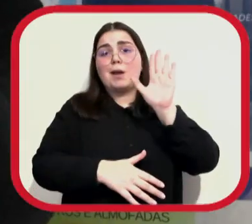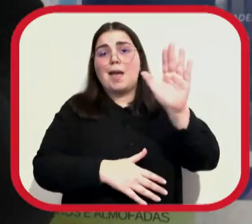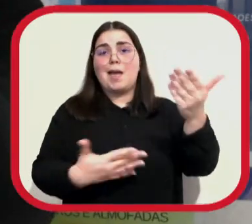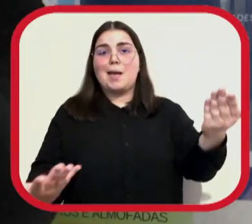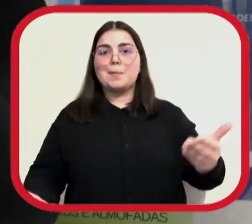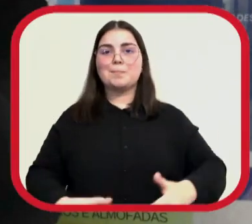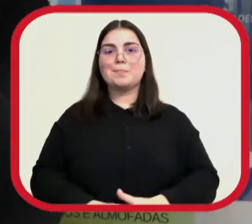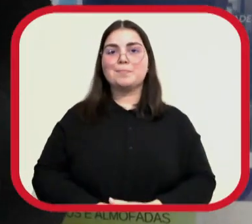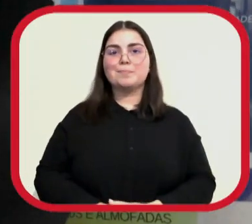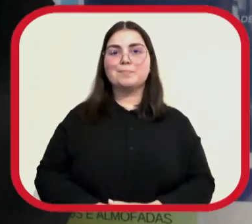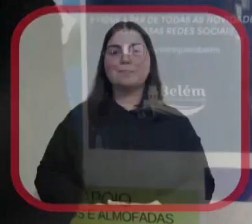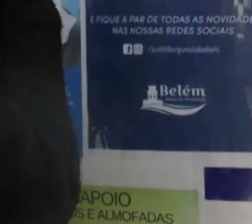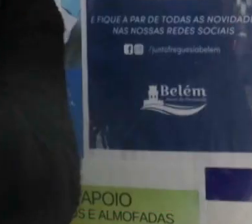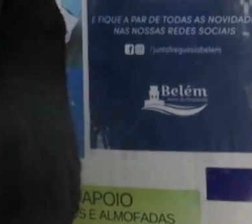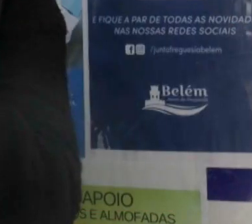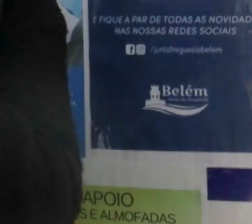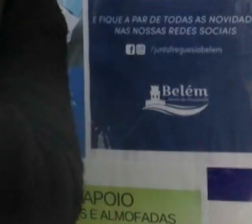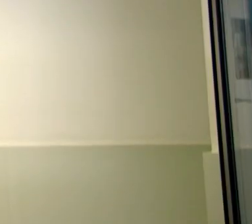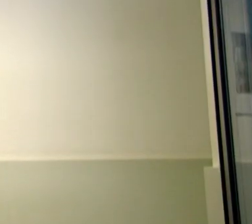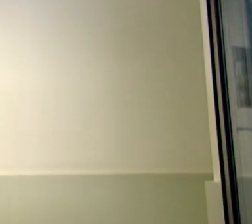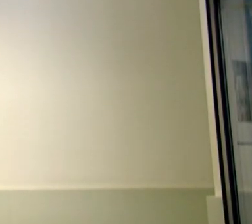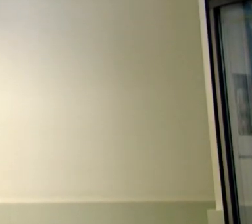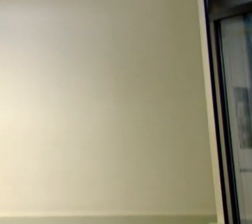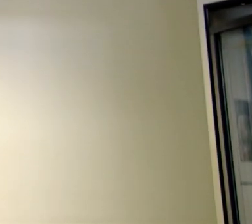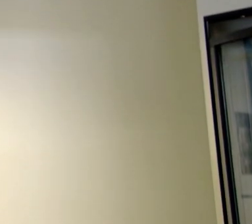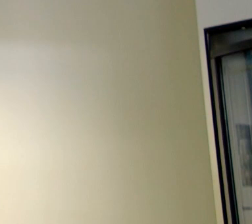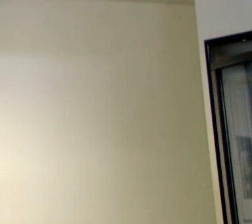Depois o futuro logo se verá.